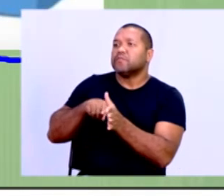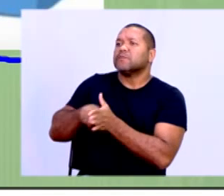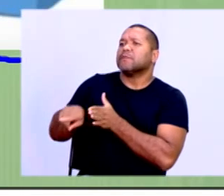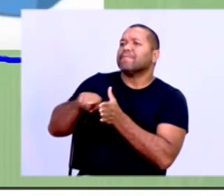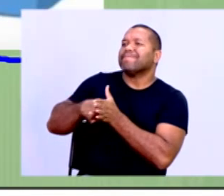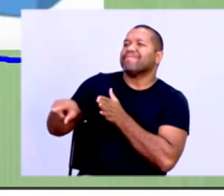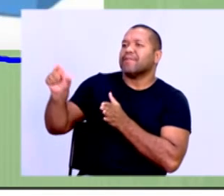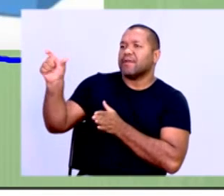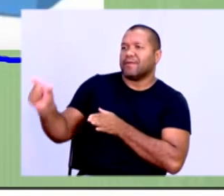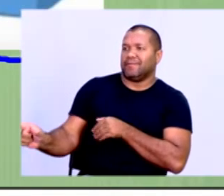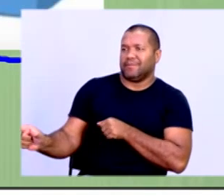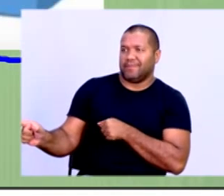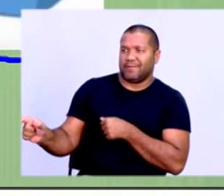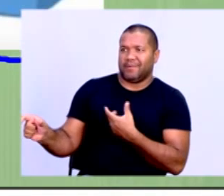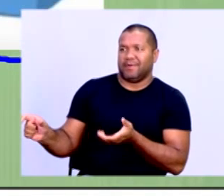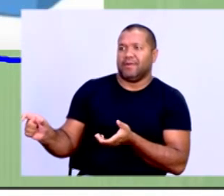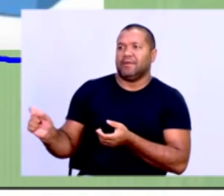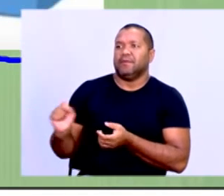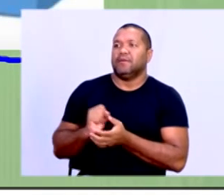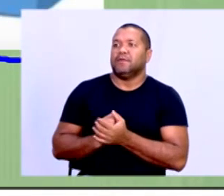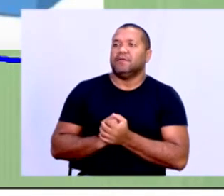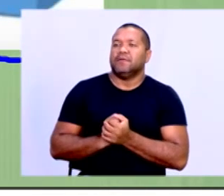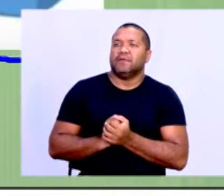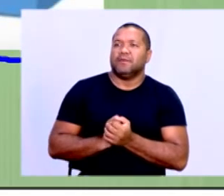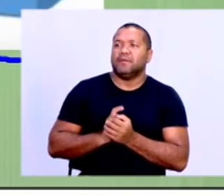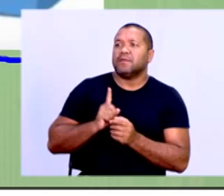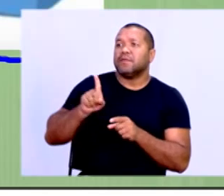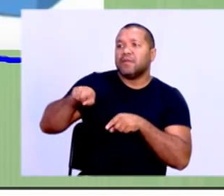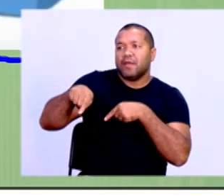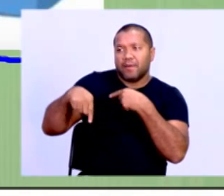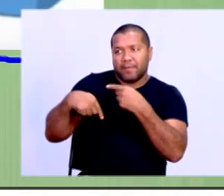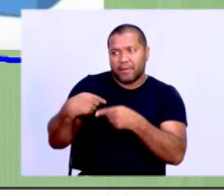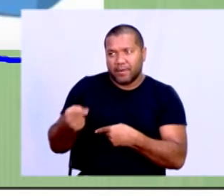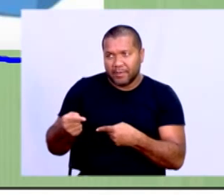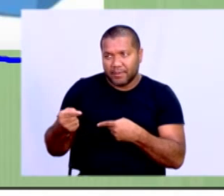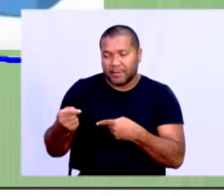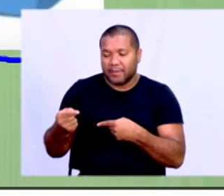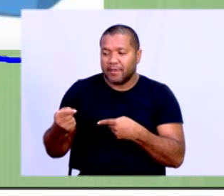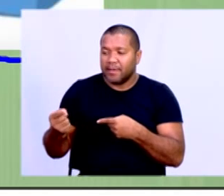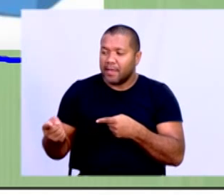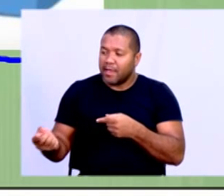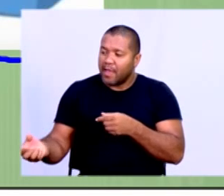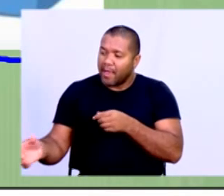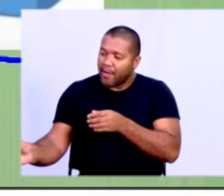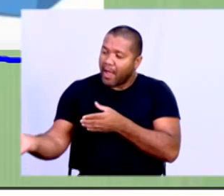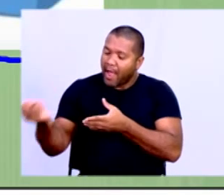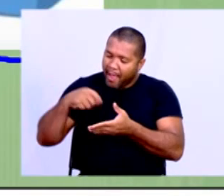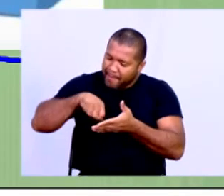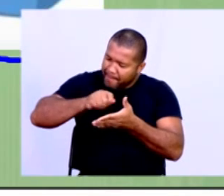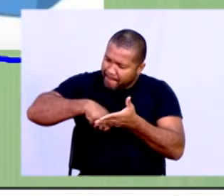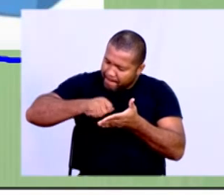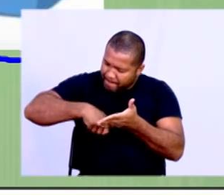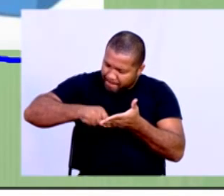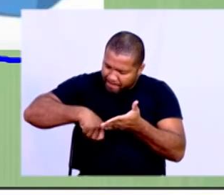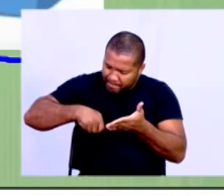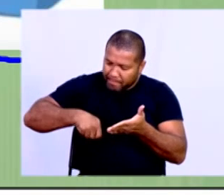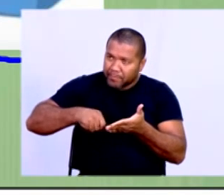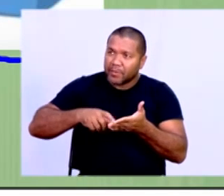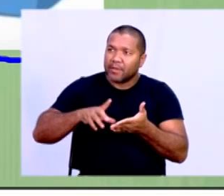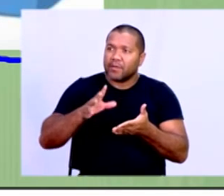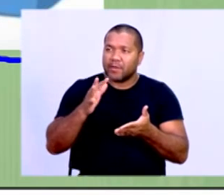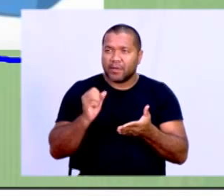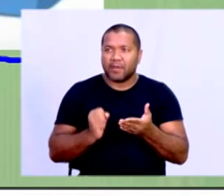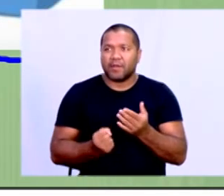o cliente vai abordar. Depois é feita o Product Log, que no